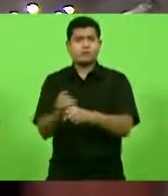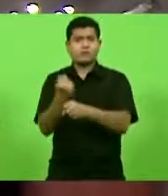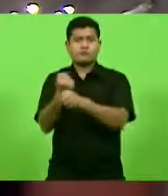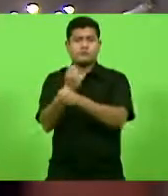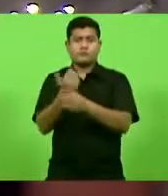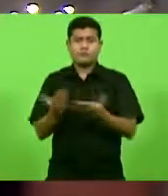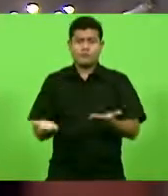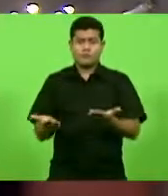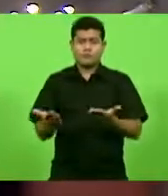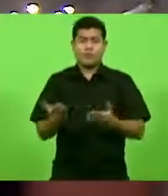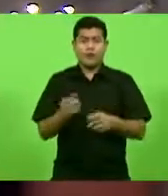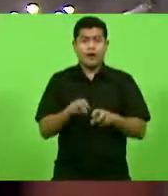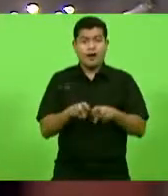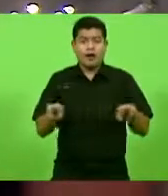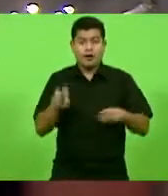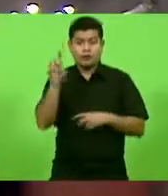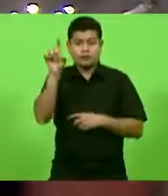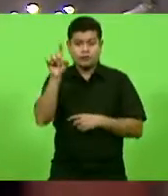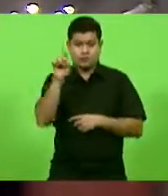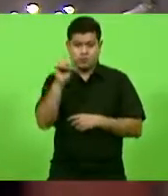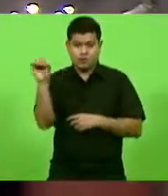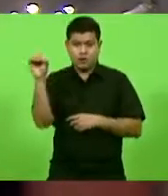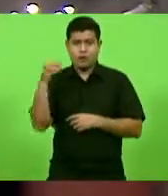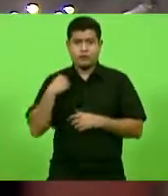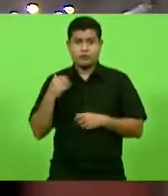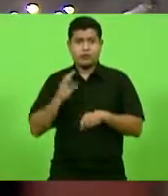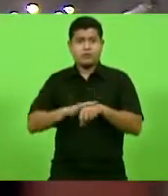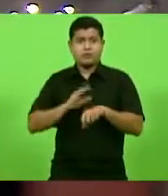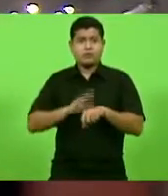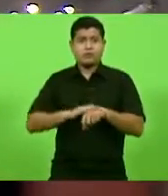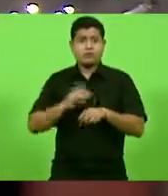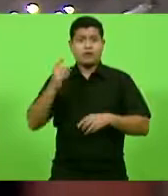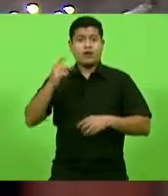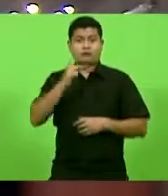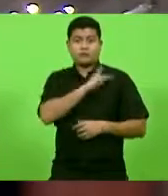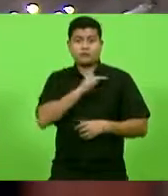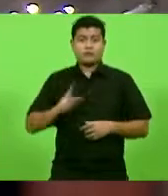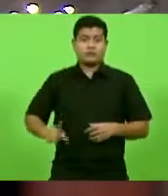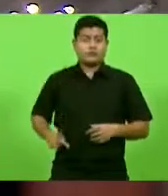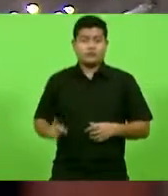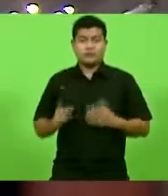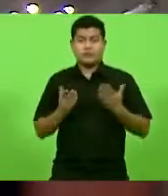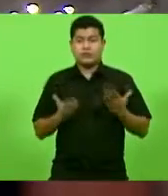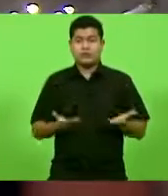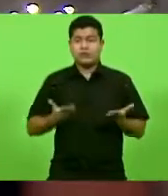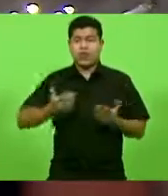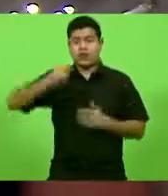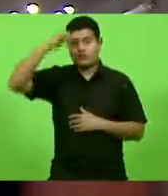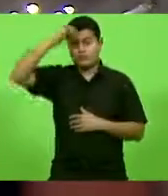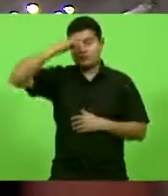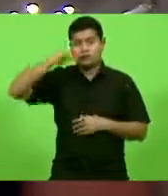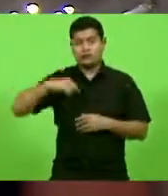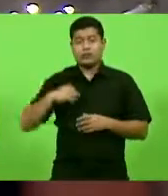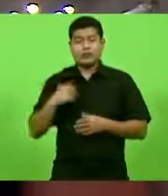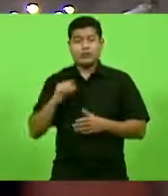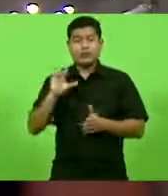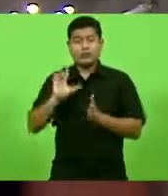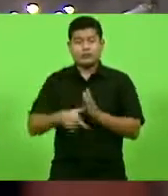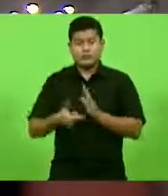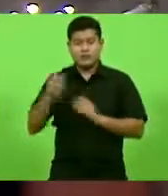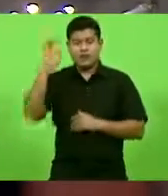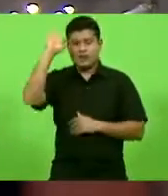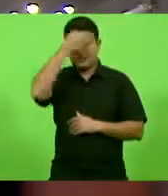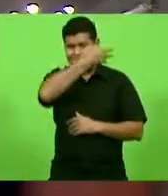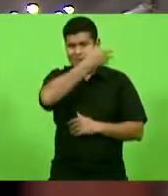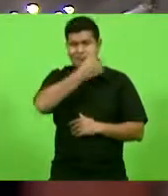Oeste, capitaneada na época pelo deputado Maurício Kudillac e, posteriormente, pelo deputado Fabiano da Luz, convidou, então, o